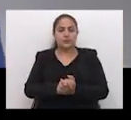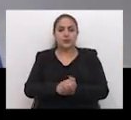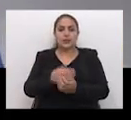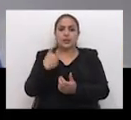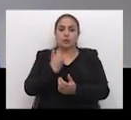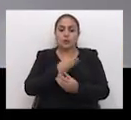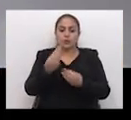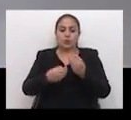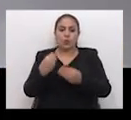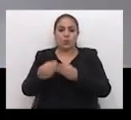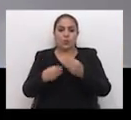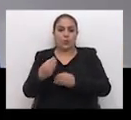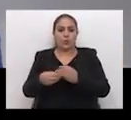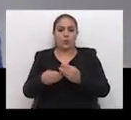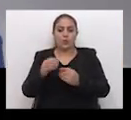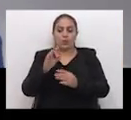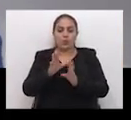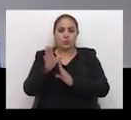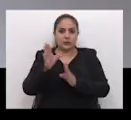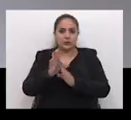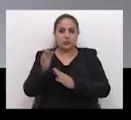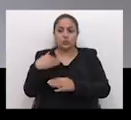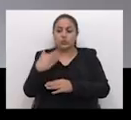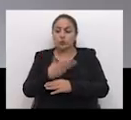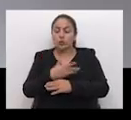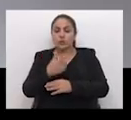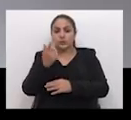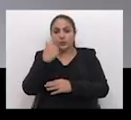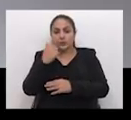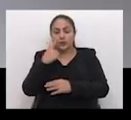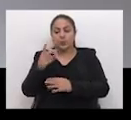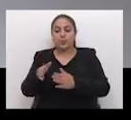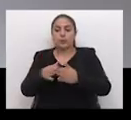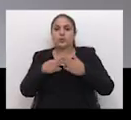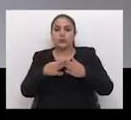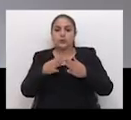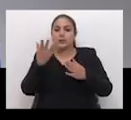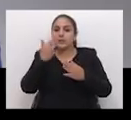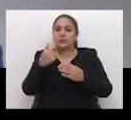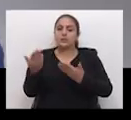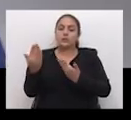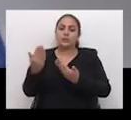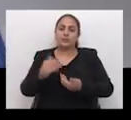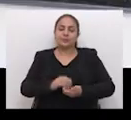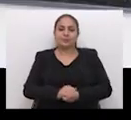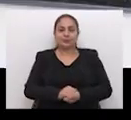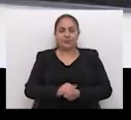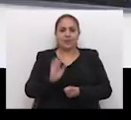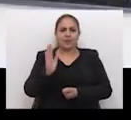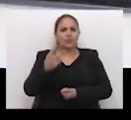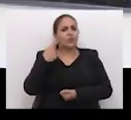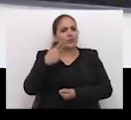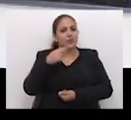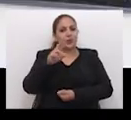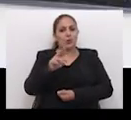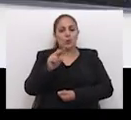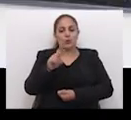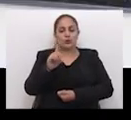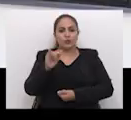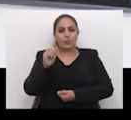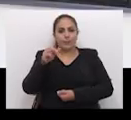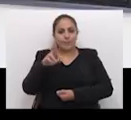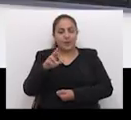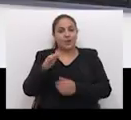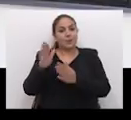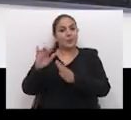nós, como conselheiro, realmente a gente aplica a medida protetiva em relação à criança e ao adolescente. Já o vereador Rudimar